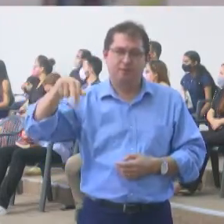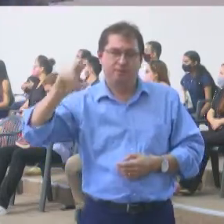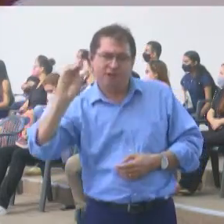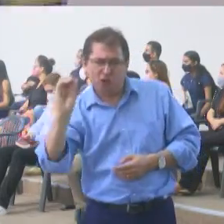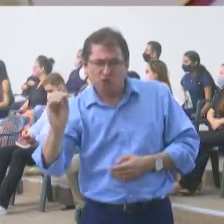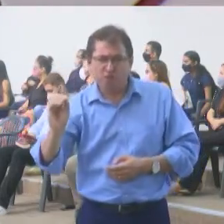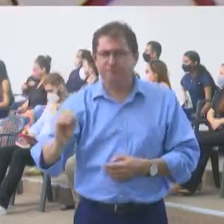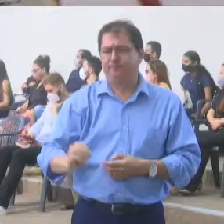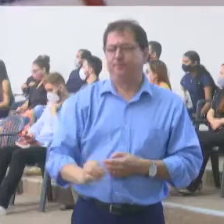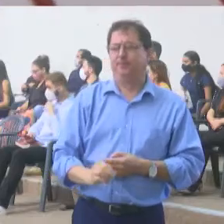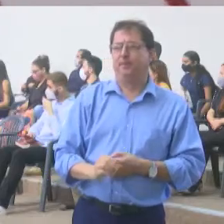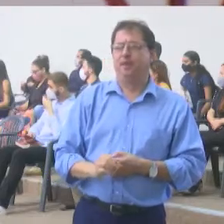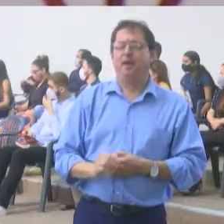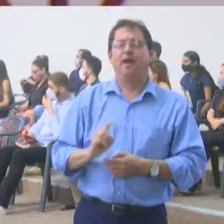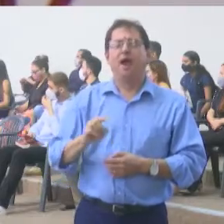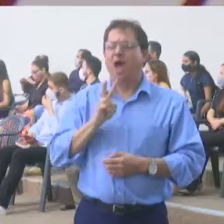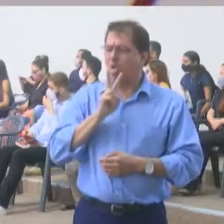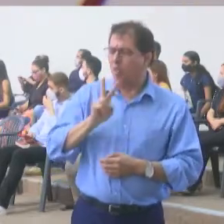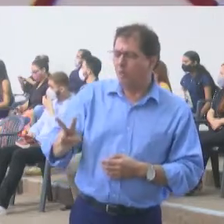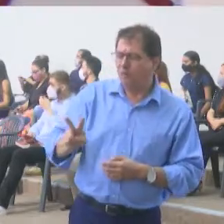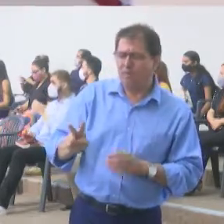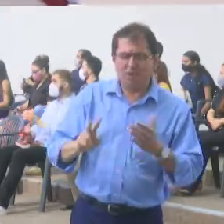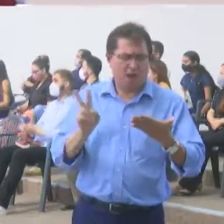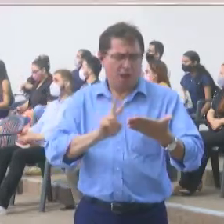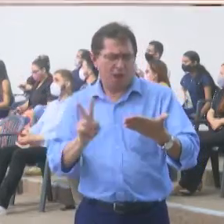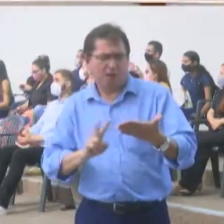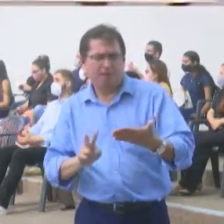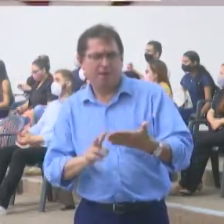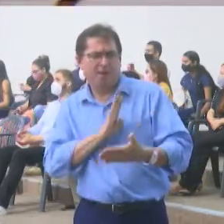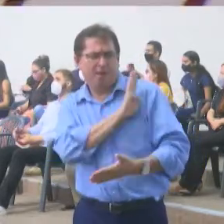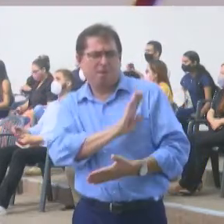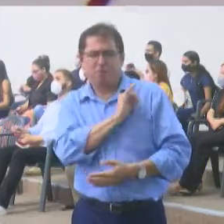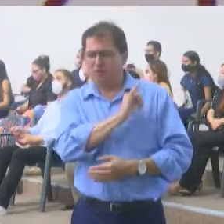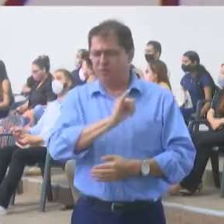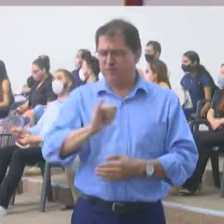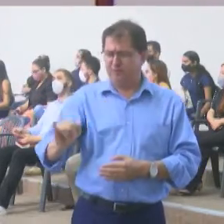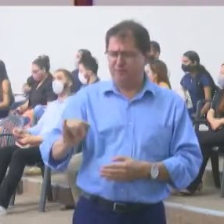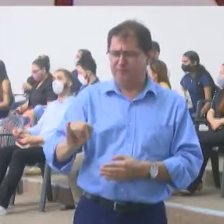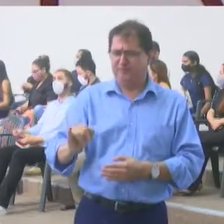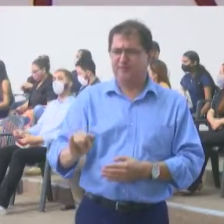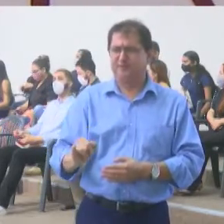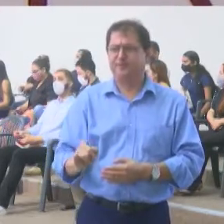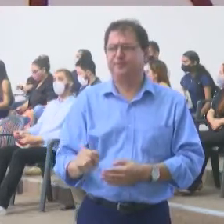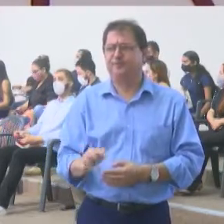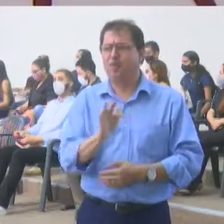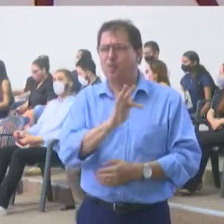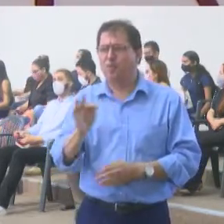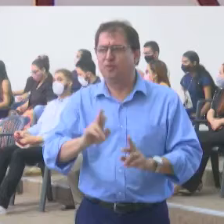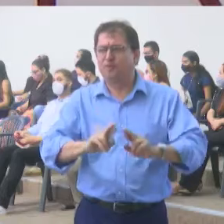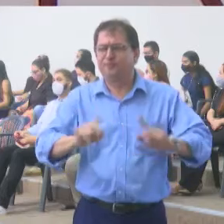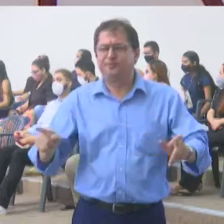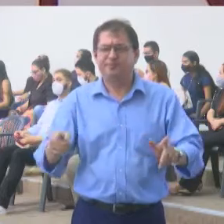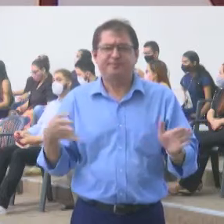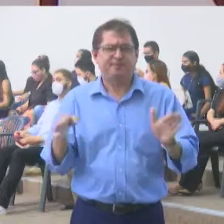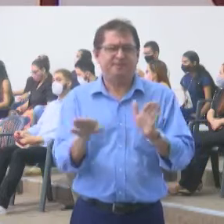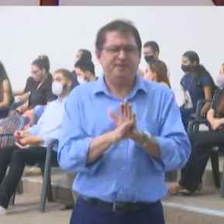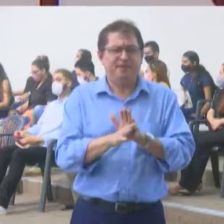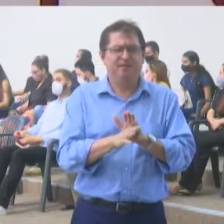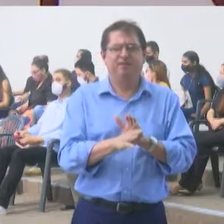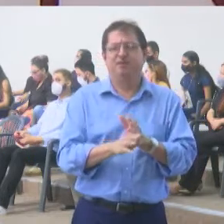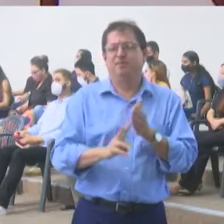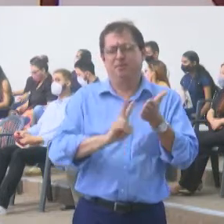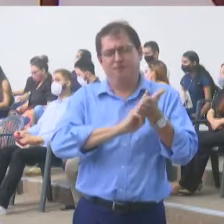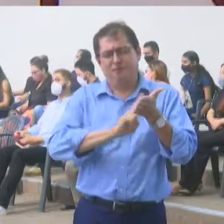homem. Depois eu vou voltar nesse texto, mas Boaz chama ele de uma forma muito corriqueira. E nós chegamos no versículo de número